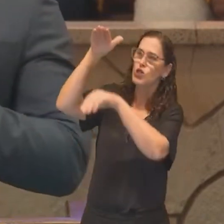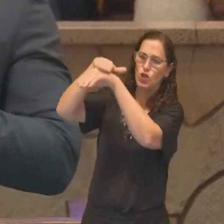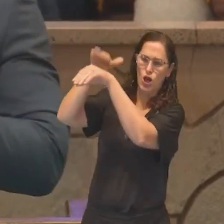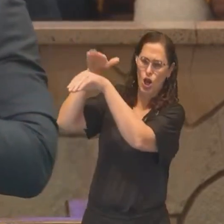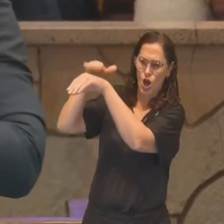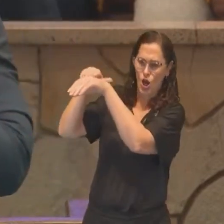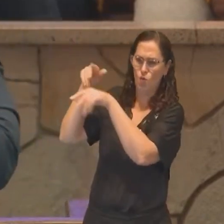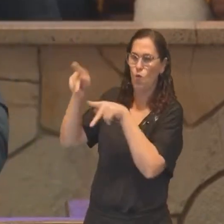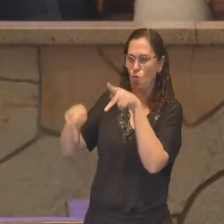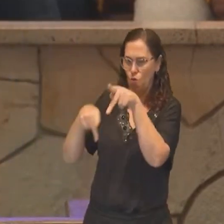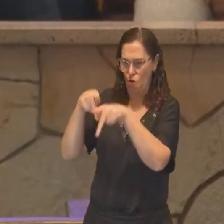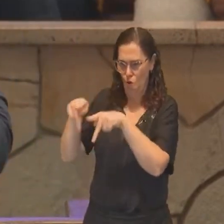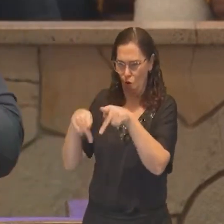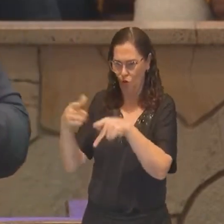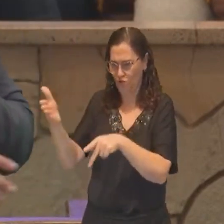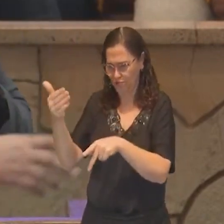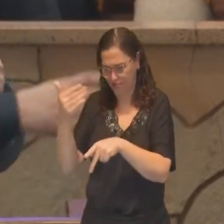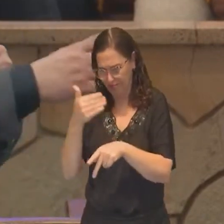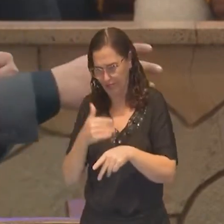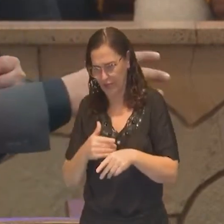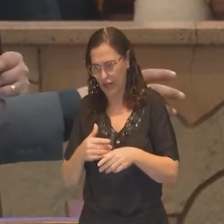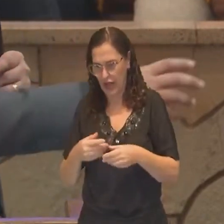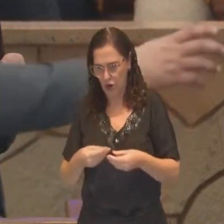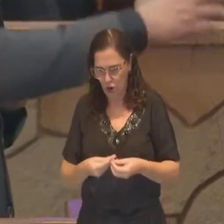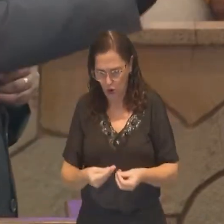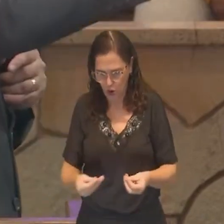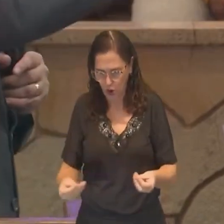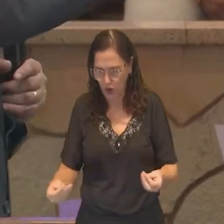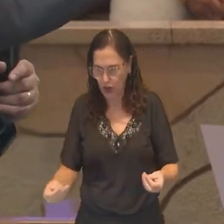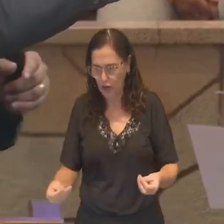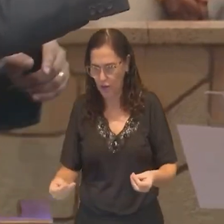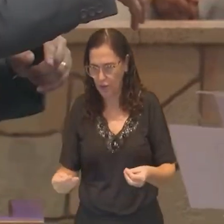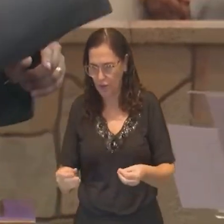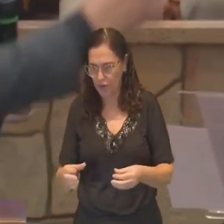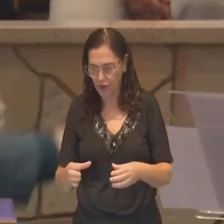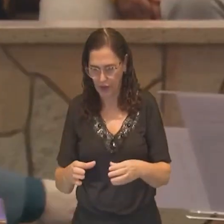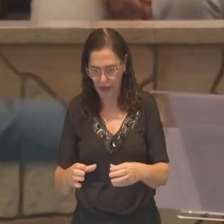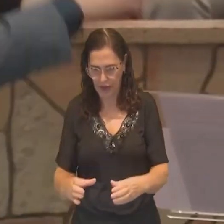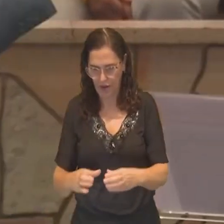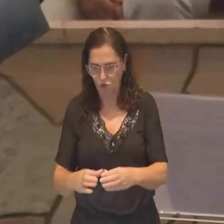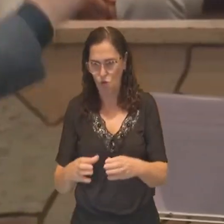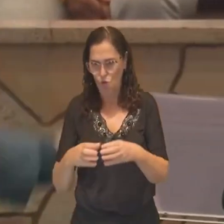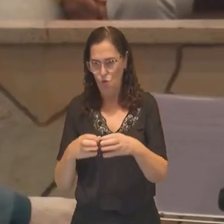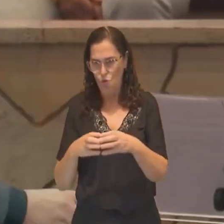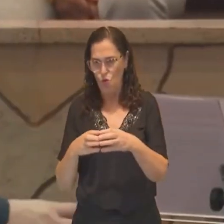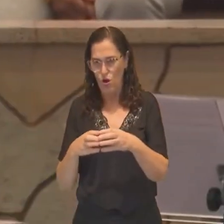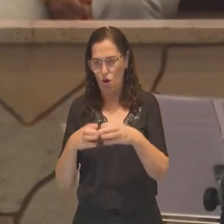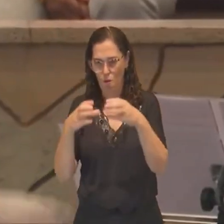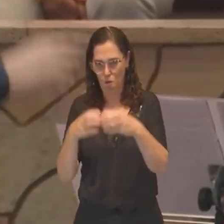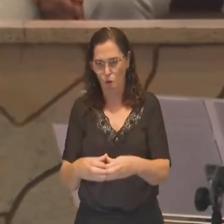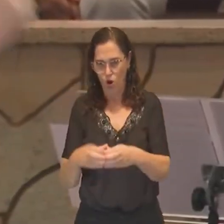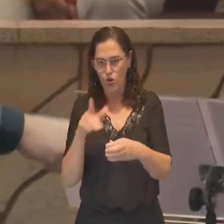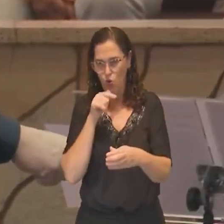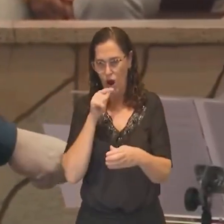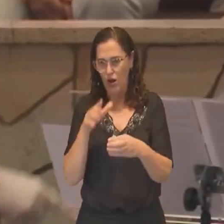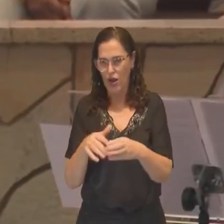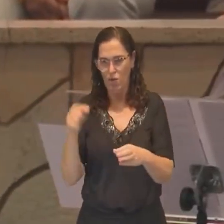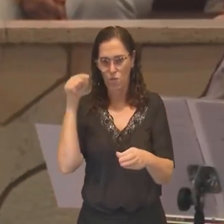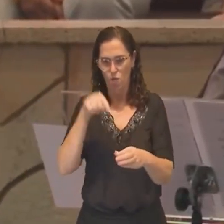todo o seu povo e ele coloca no chão da aldeia aquele pote e ele